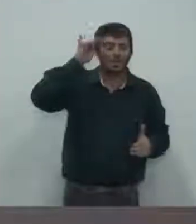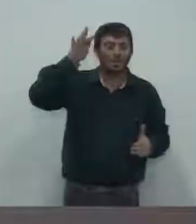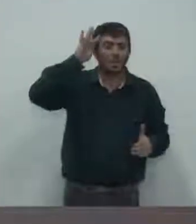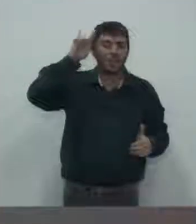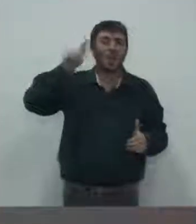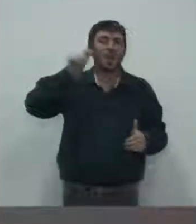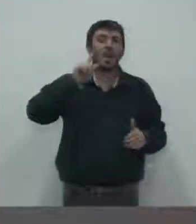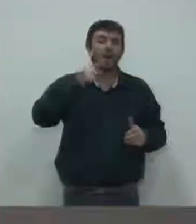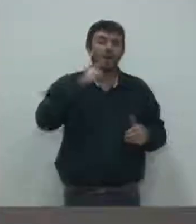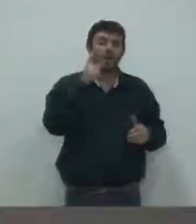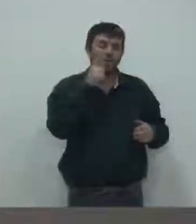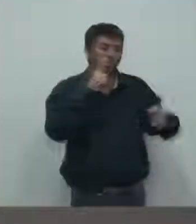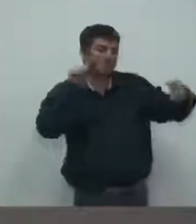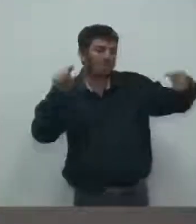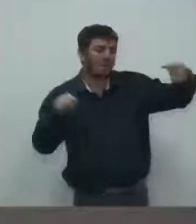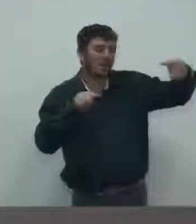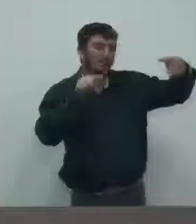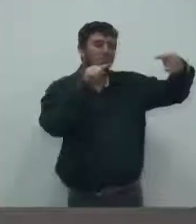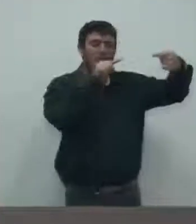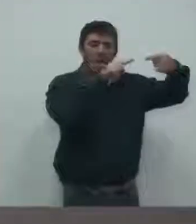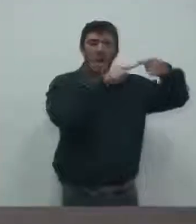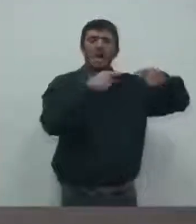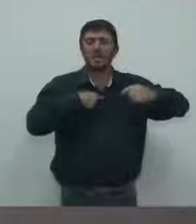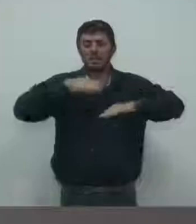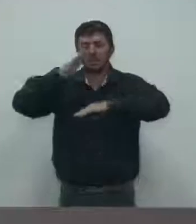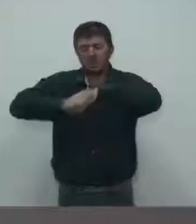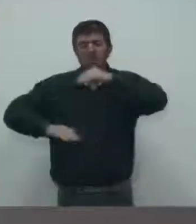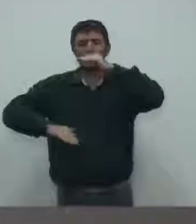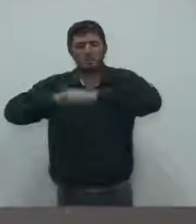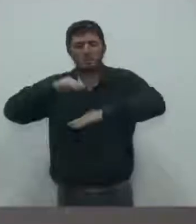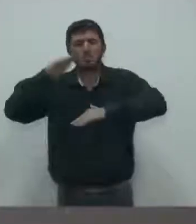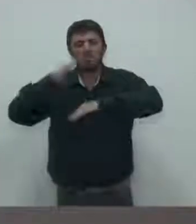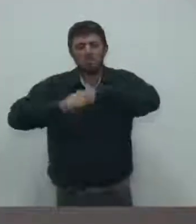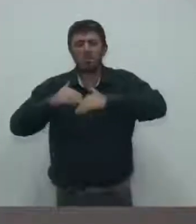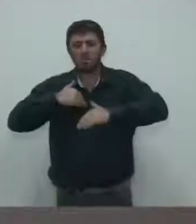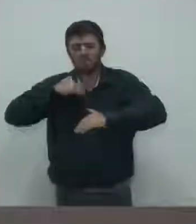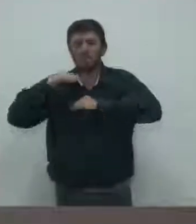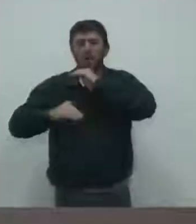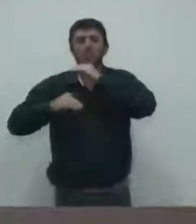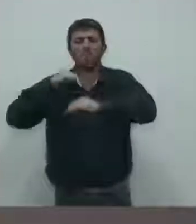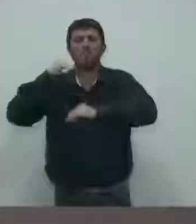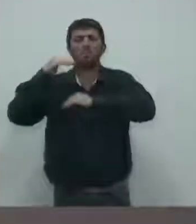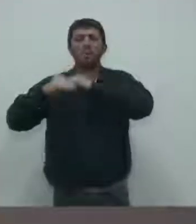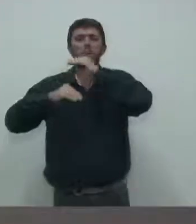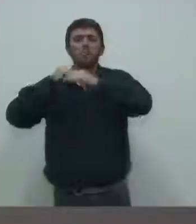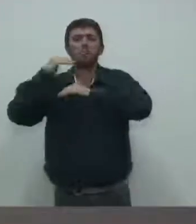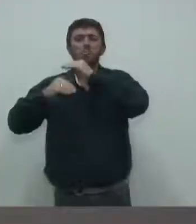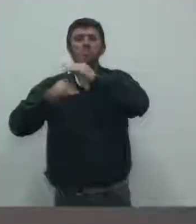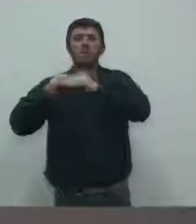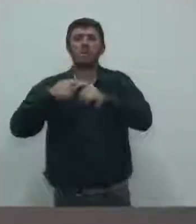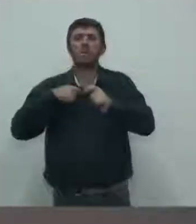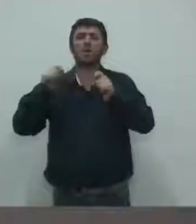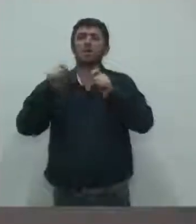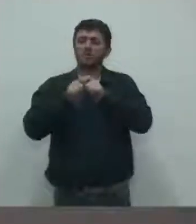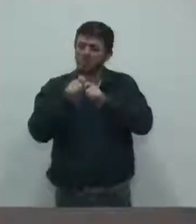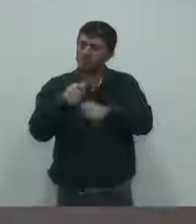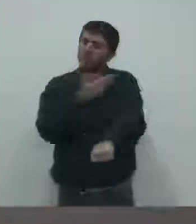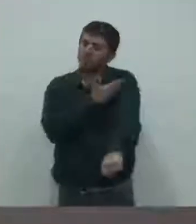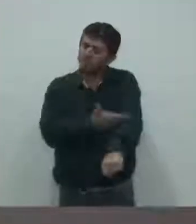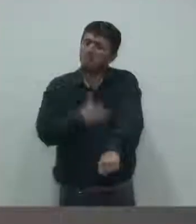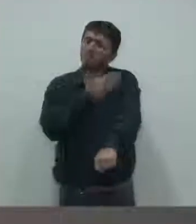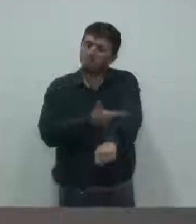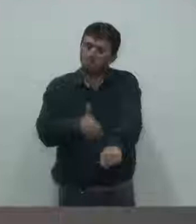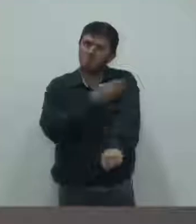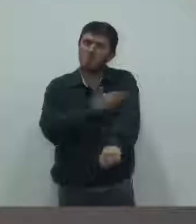e pelo hábito. Nós somos o que fazemos repetidamente. Excelência, então, não é um ato, mas é um hábito. Então, a gente pode